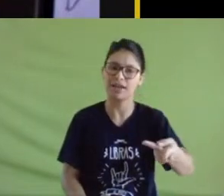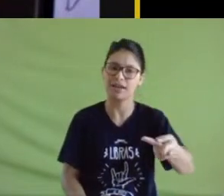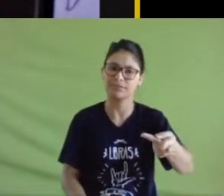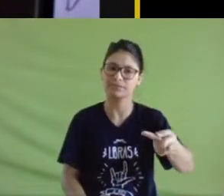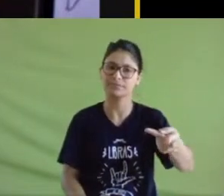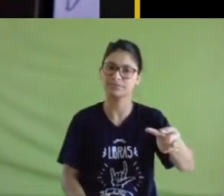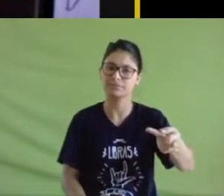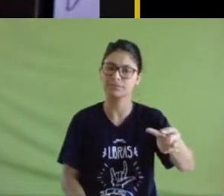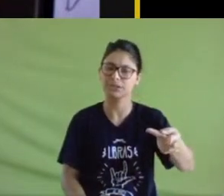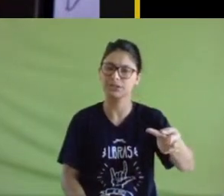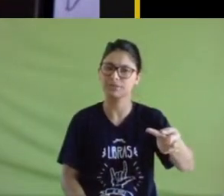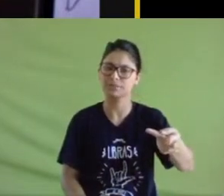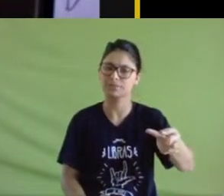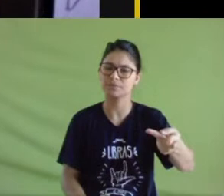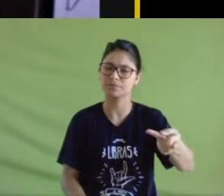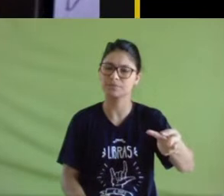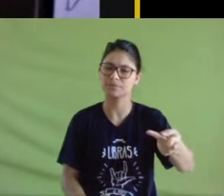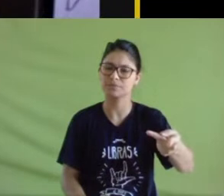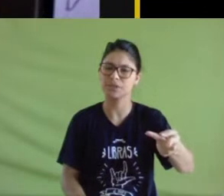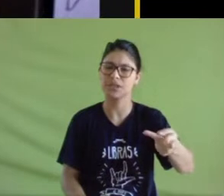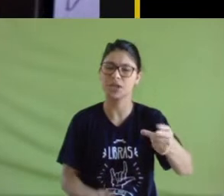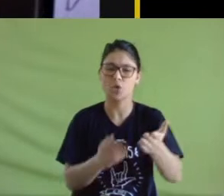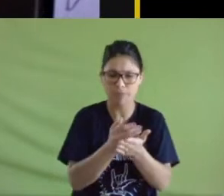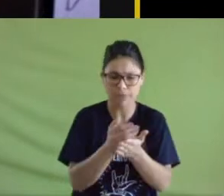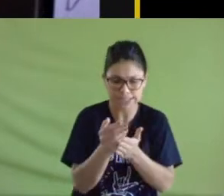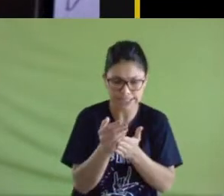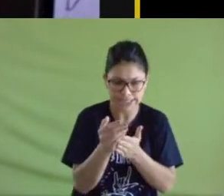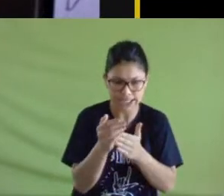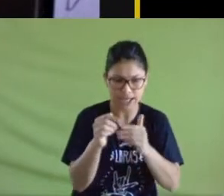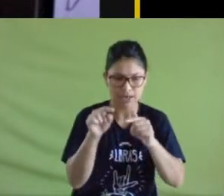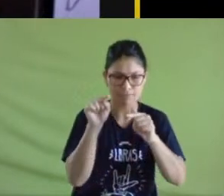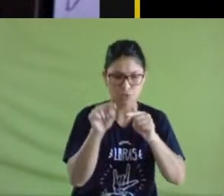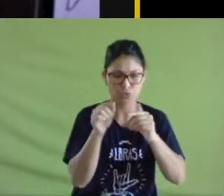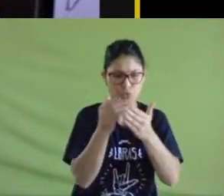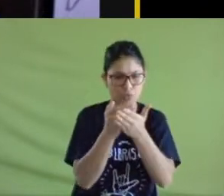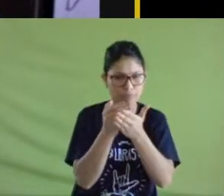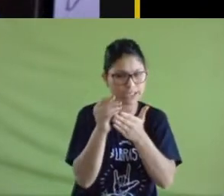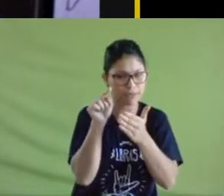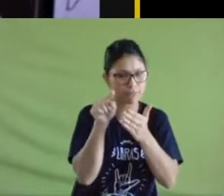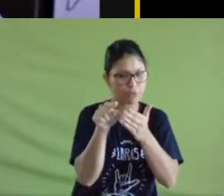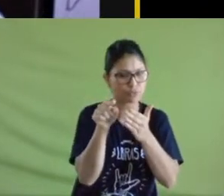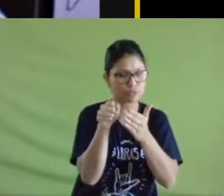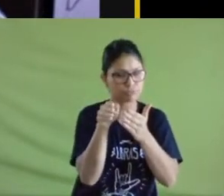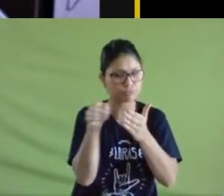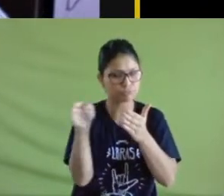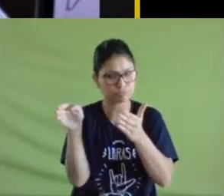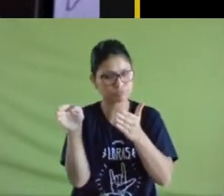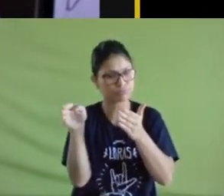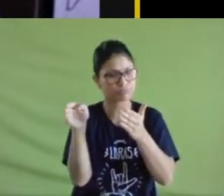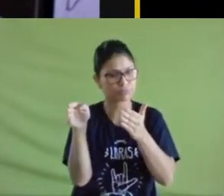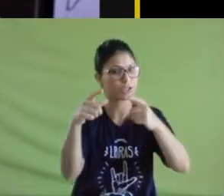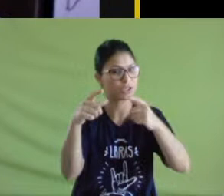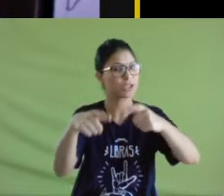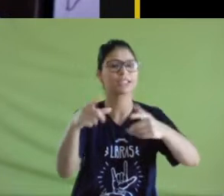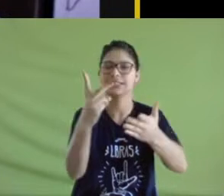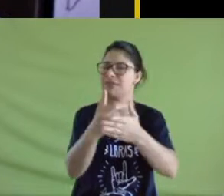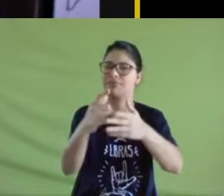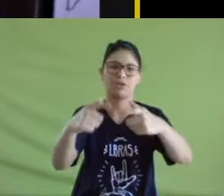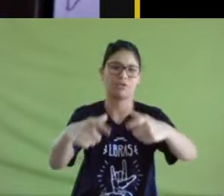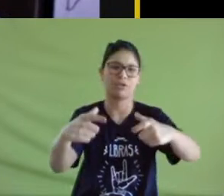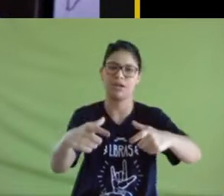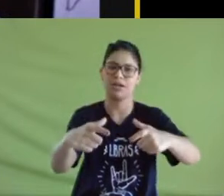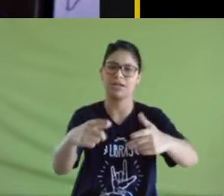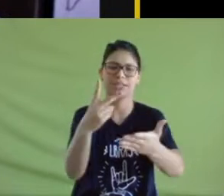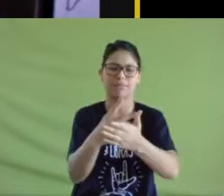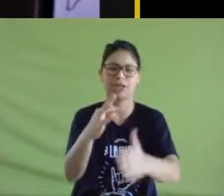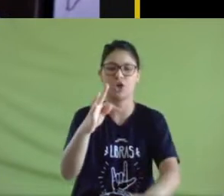gente tem que partir de algum ponto. E diz o Aristóteles, esse ponto sempre é um lugar, ele sempre é um